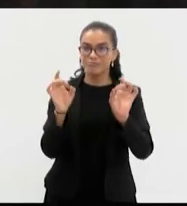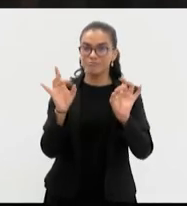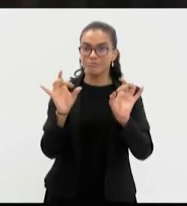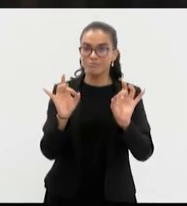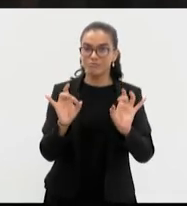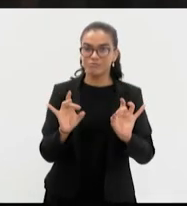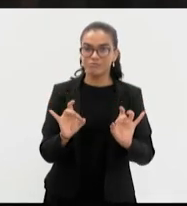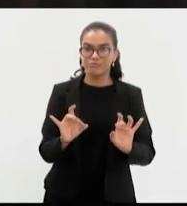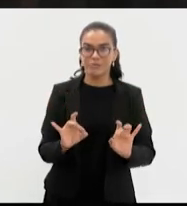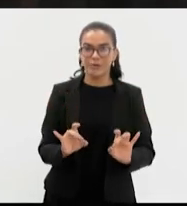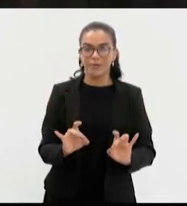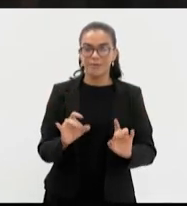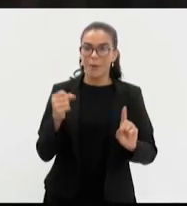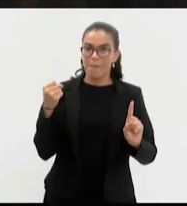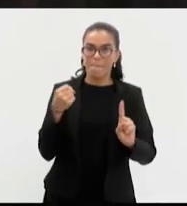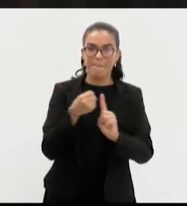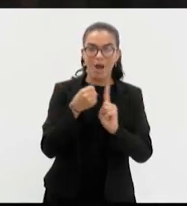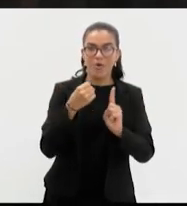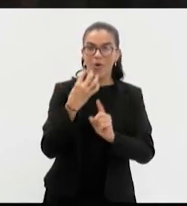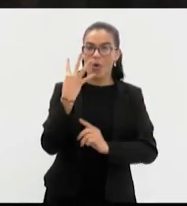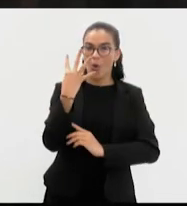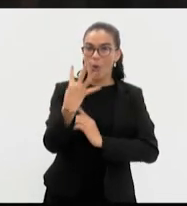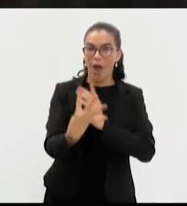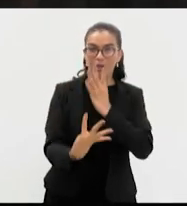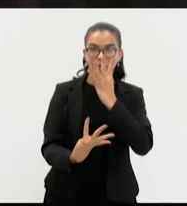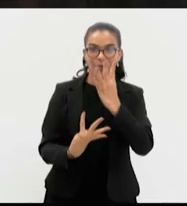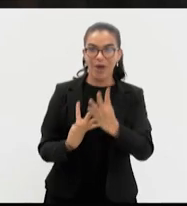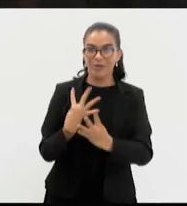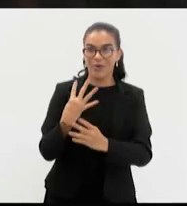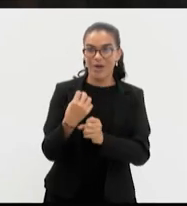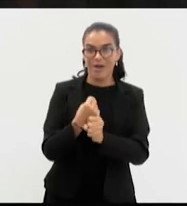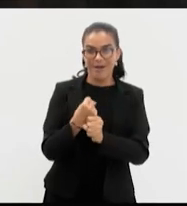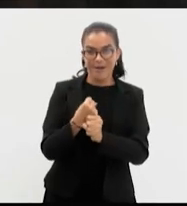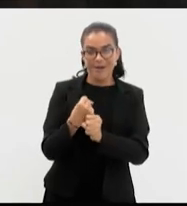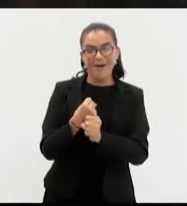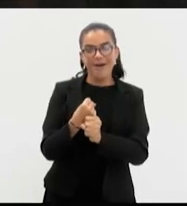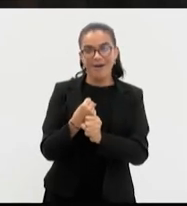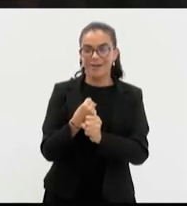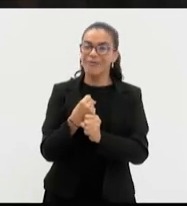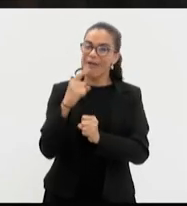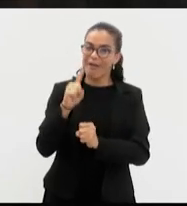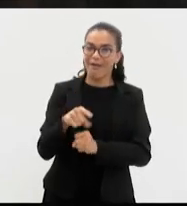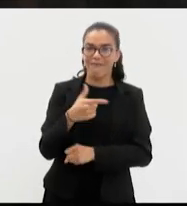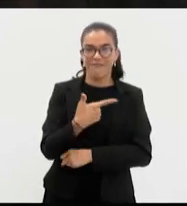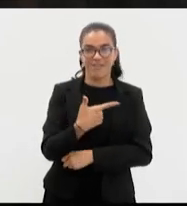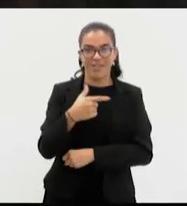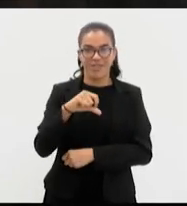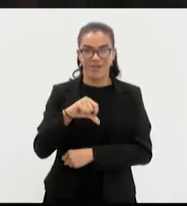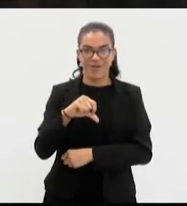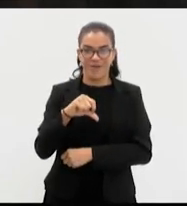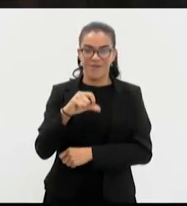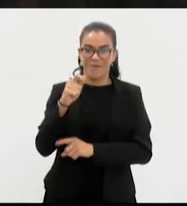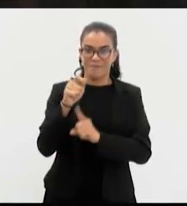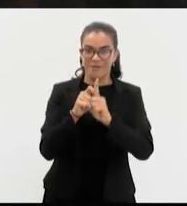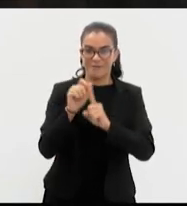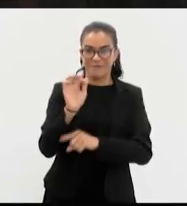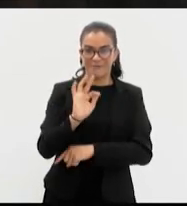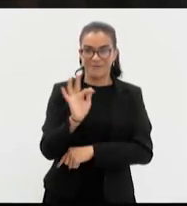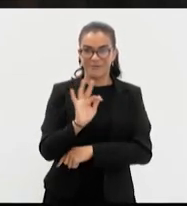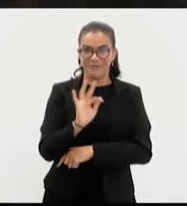ordin só de qu em 4 anos é que temos 29 de feveriro se vossa